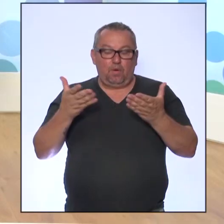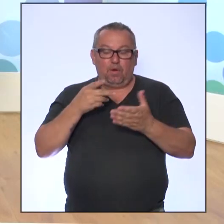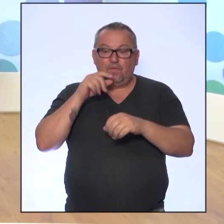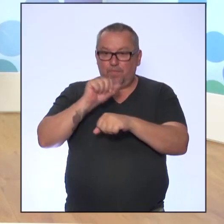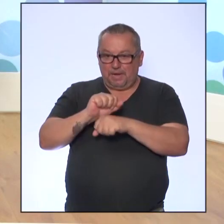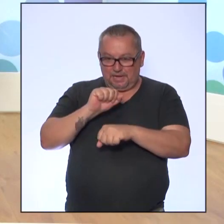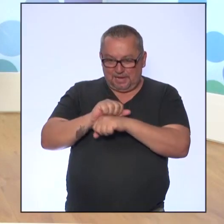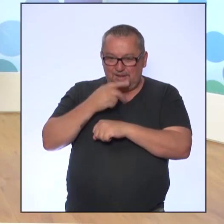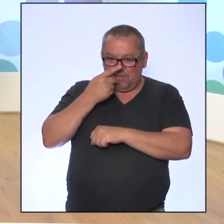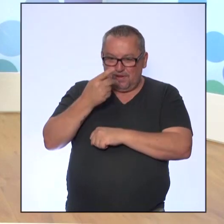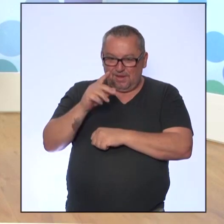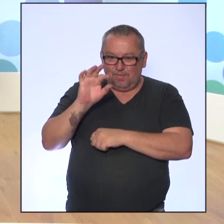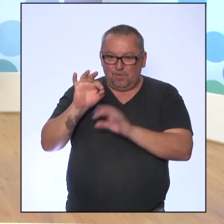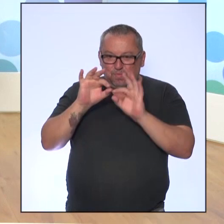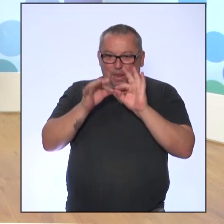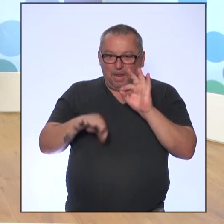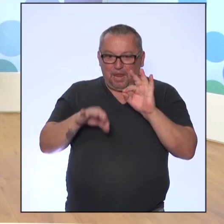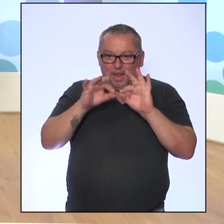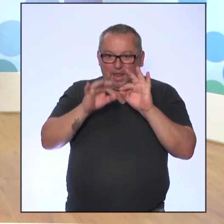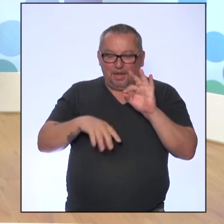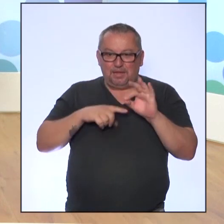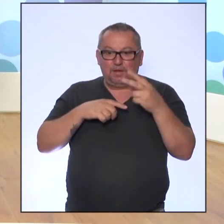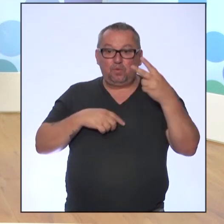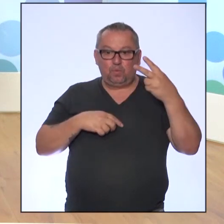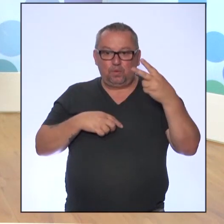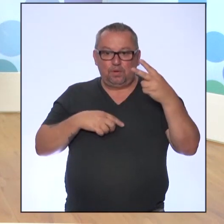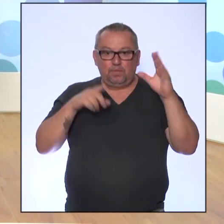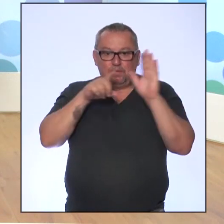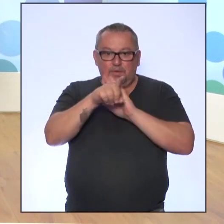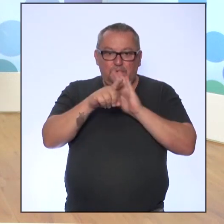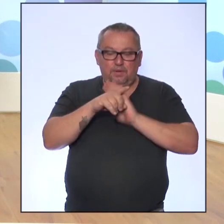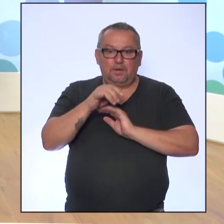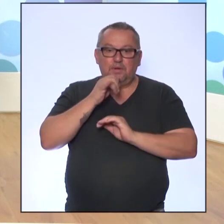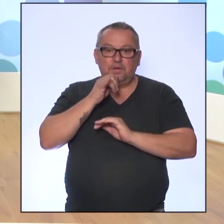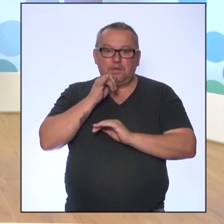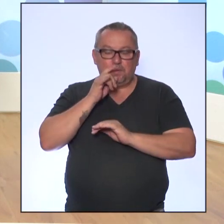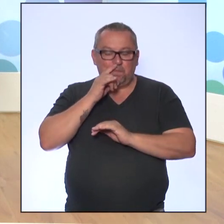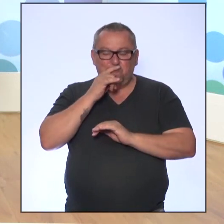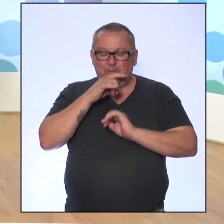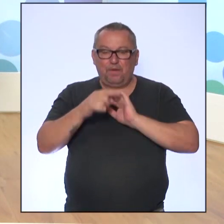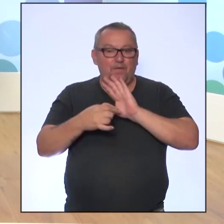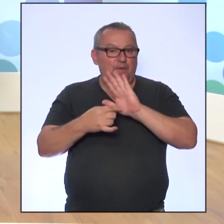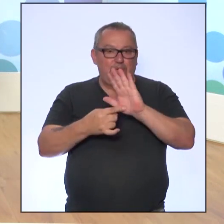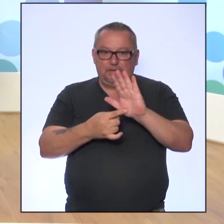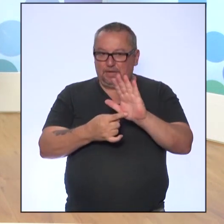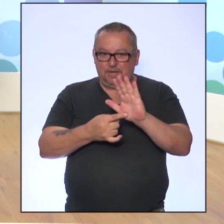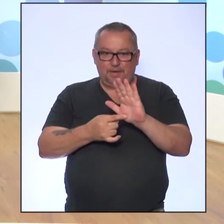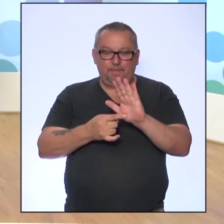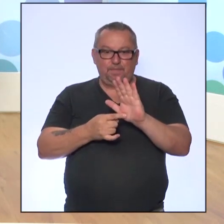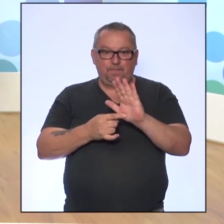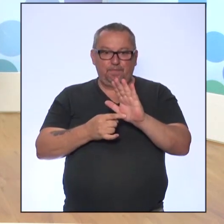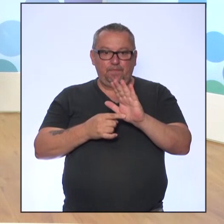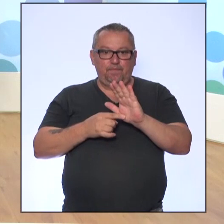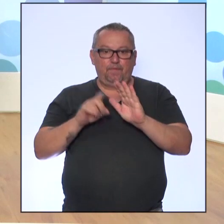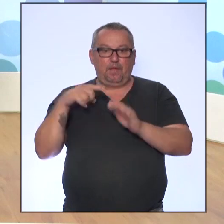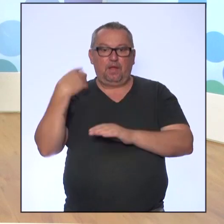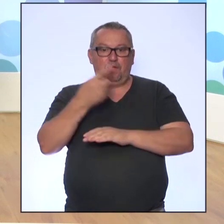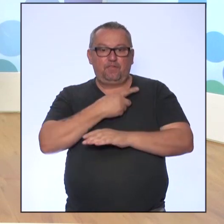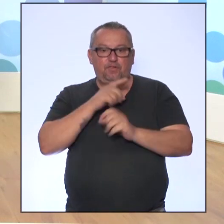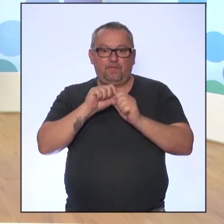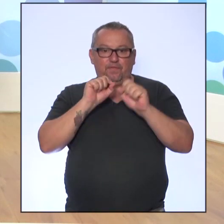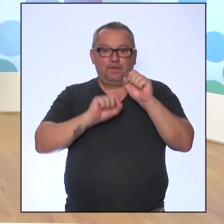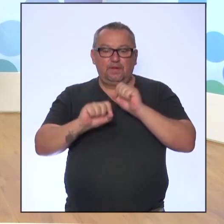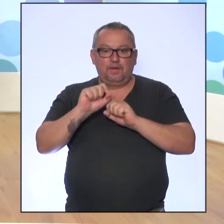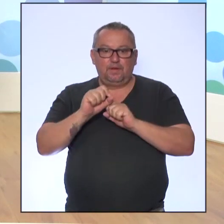um pouco, né? Aí tem 2 questões na tela, mas a gente ainda não vai apresentar essas questões, certo? A gente vai